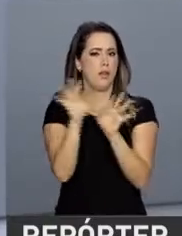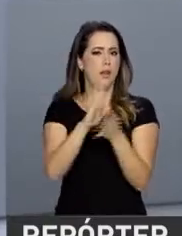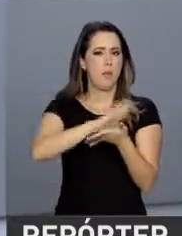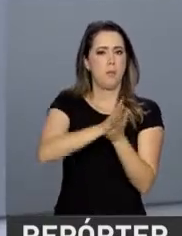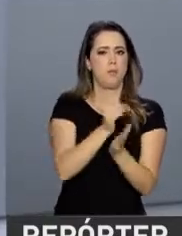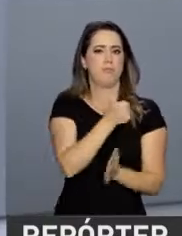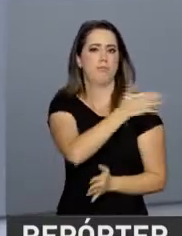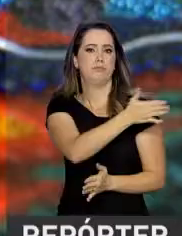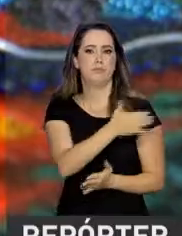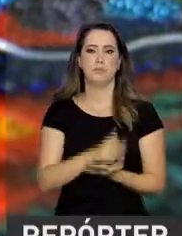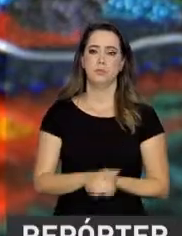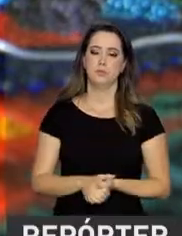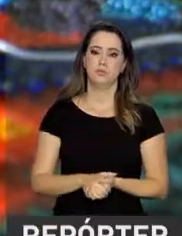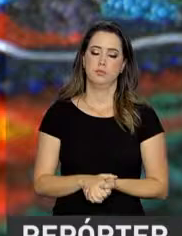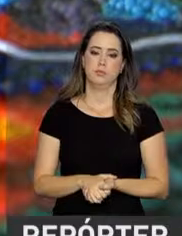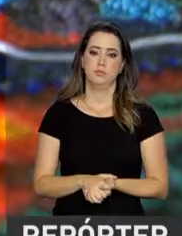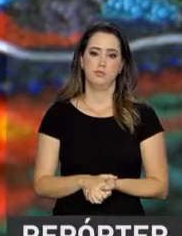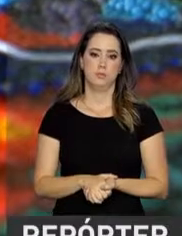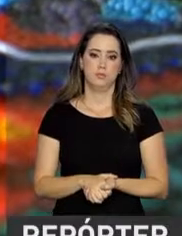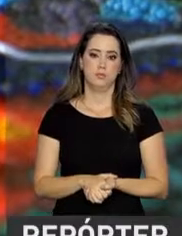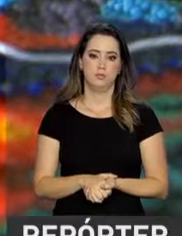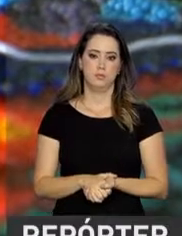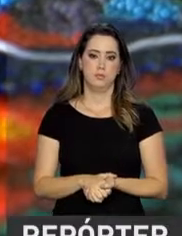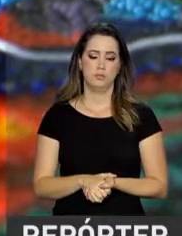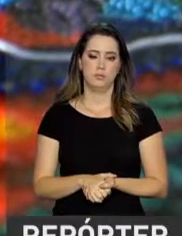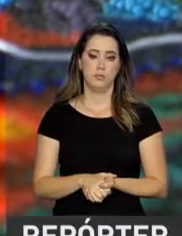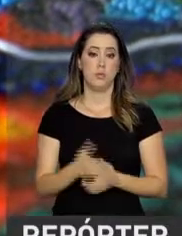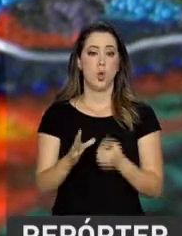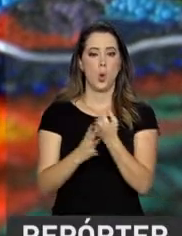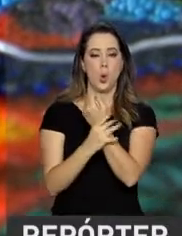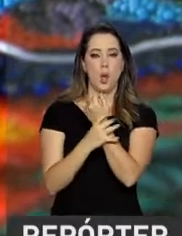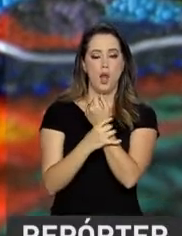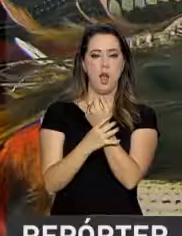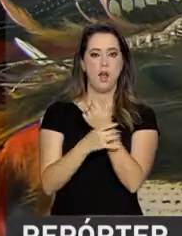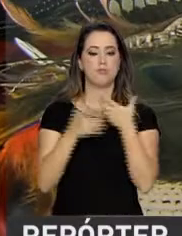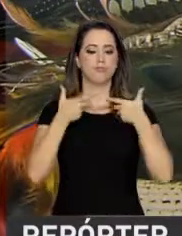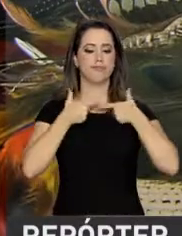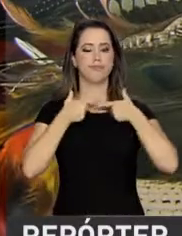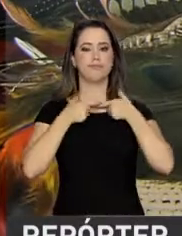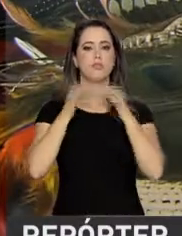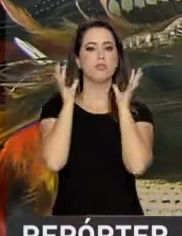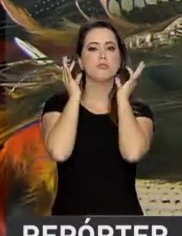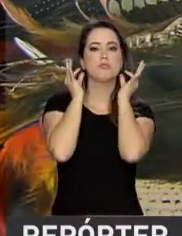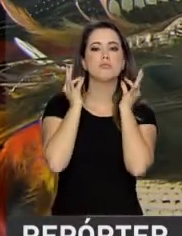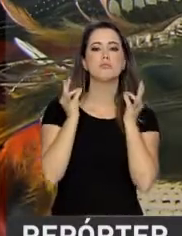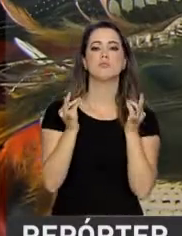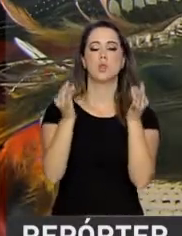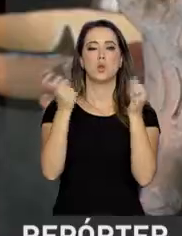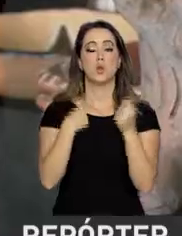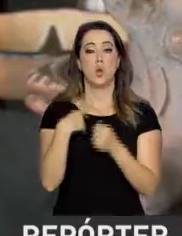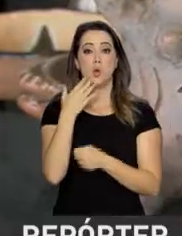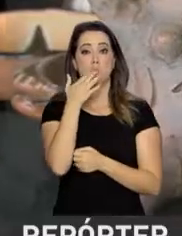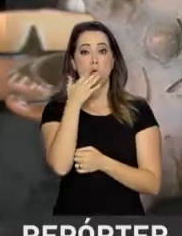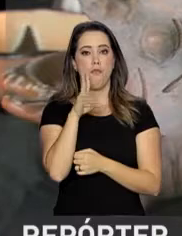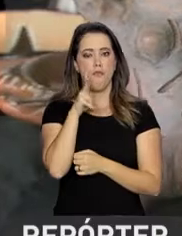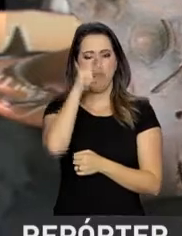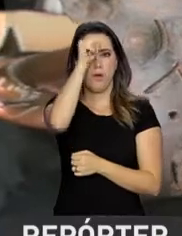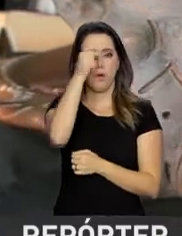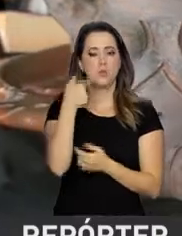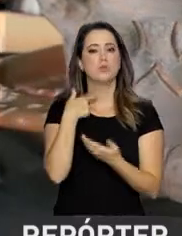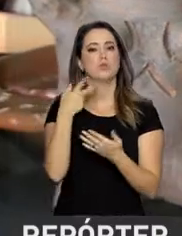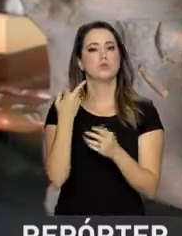preconceitos colares pulseiras brincos além das cores fortes o artesanato indígena